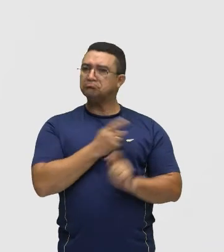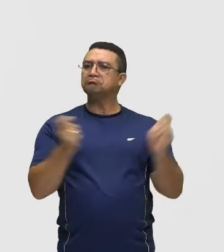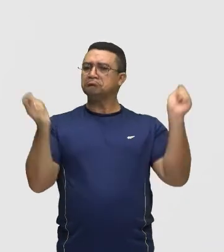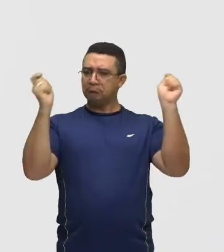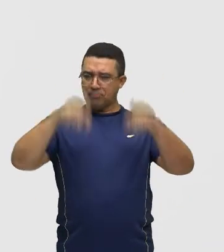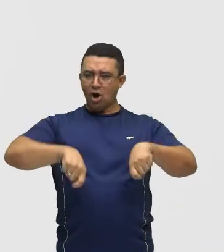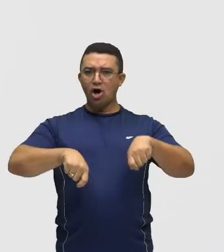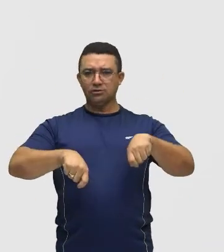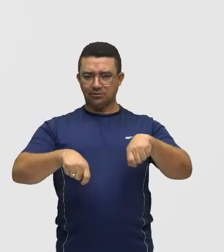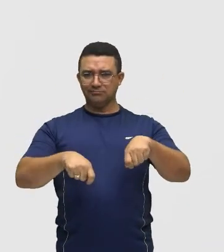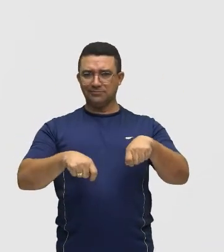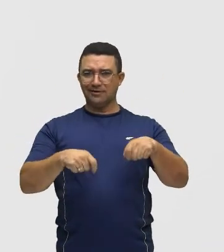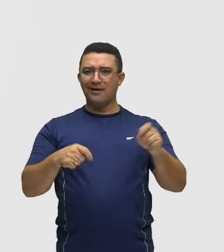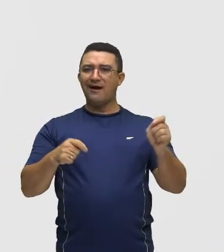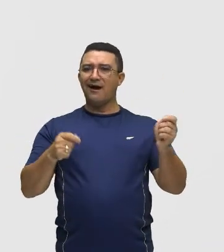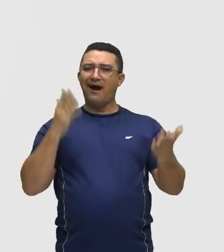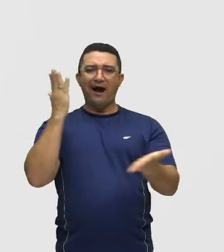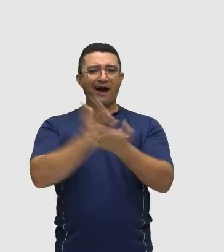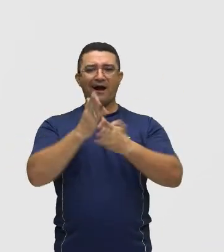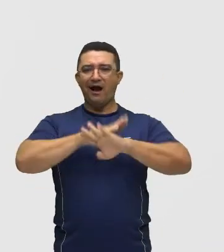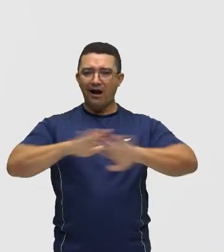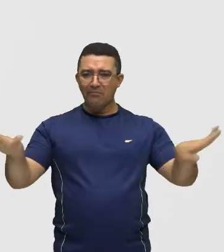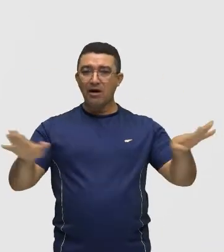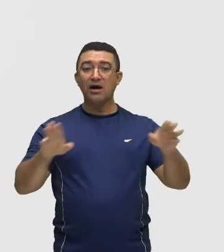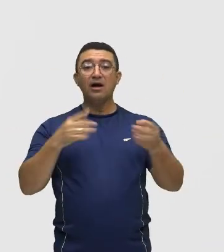ser abaladas quando há negócios